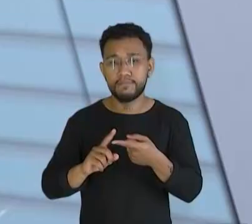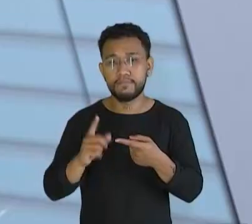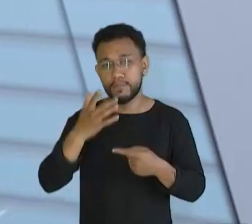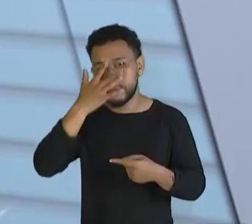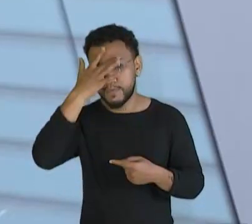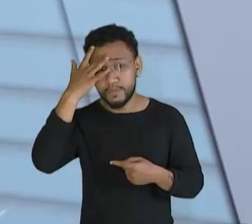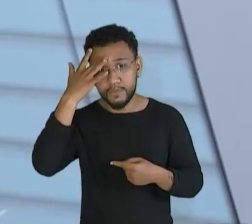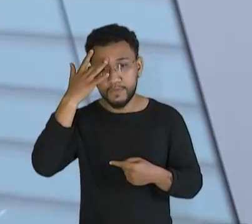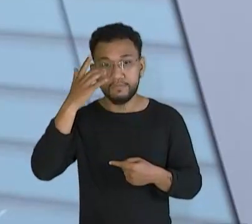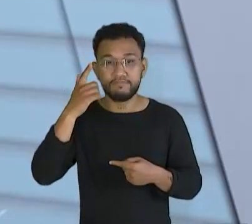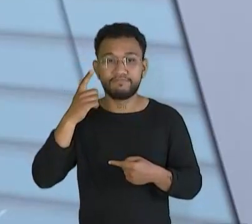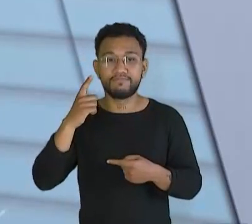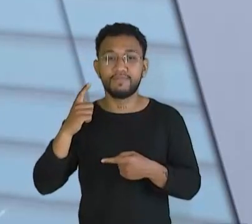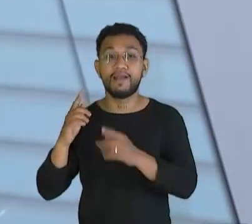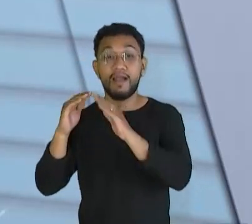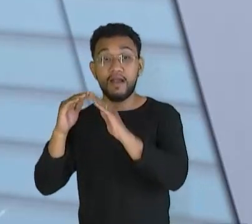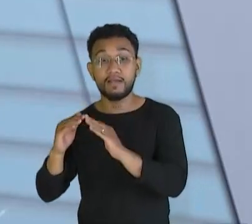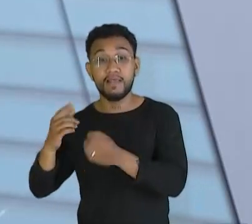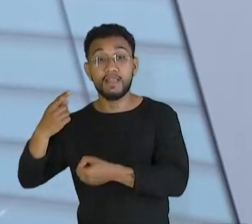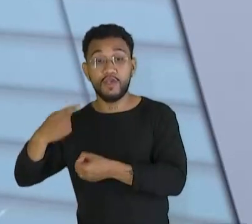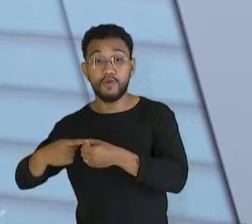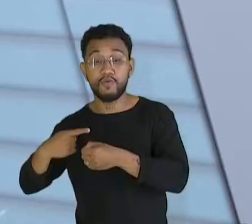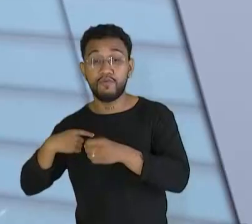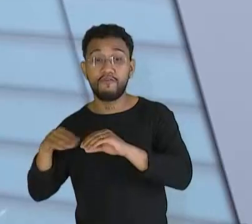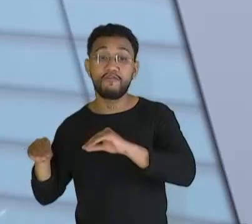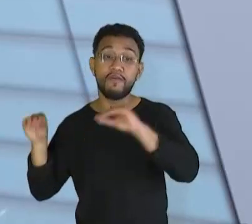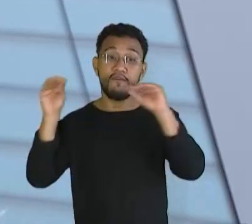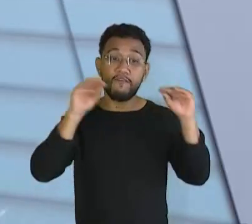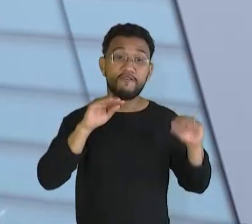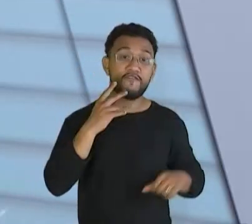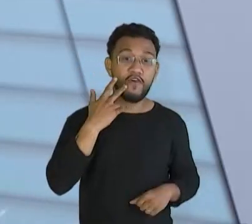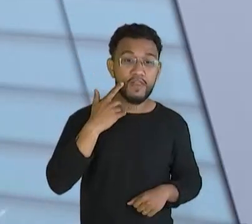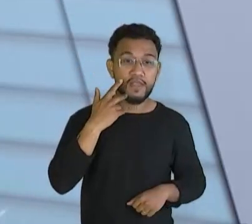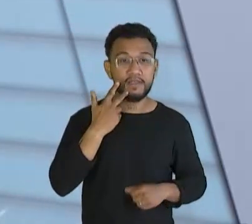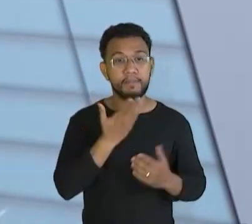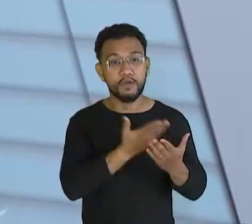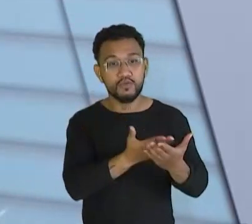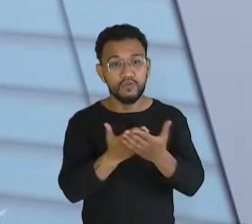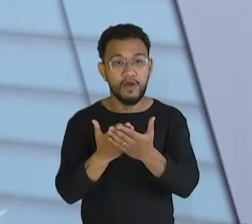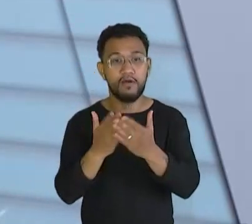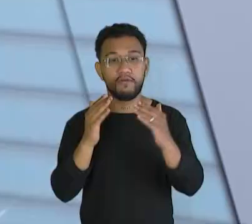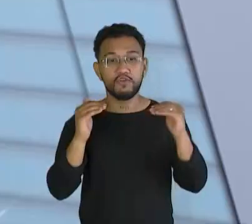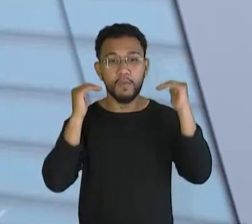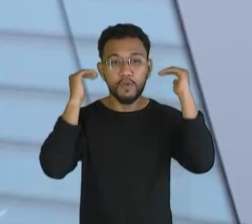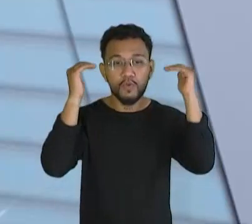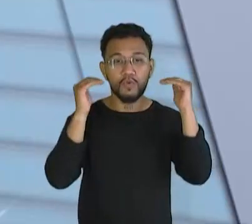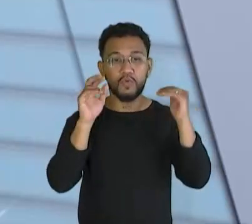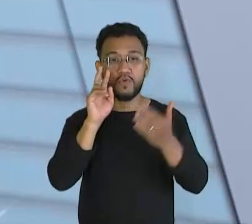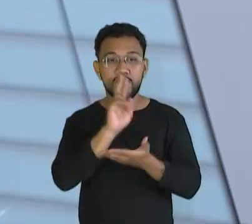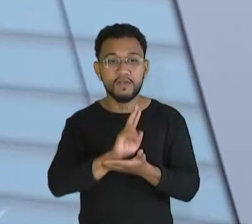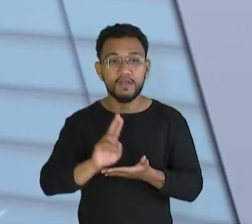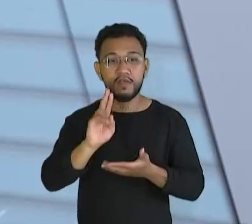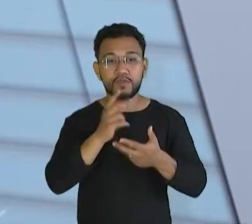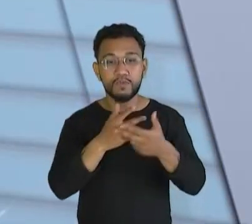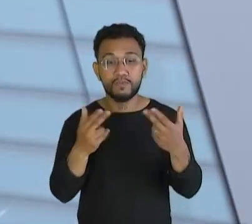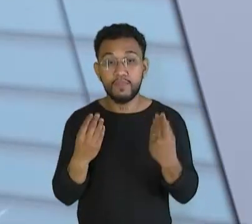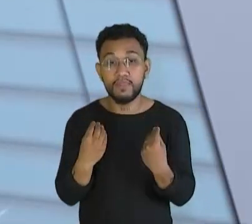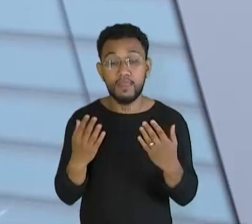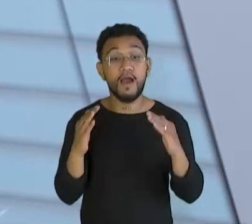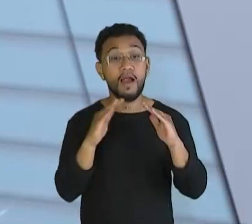que vêm do interior, não residentes em Fortaleza ou na região metropolitana e até de